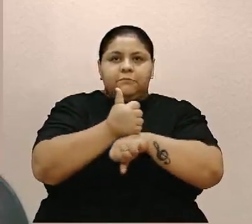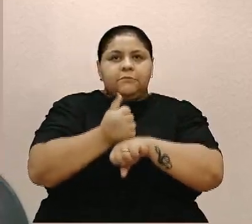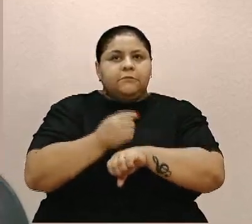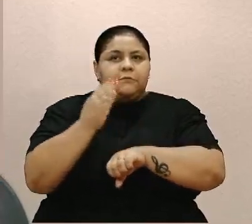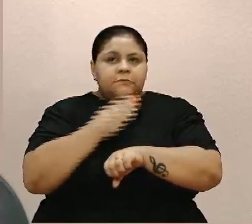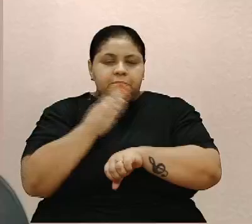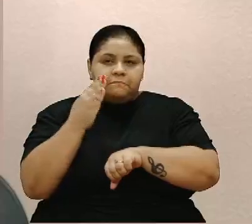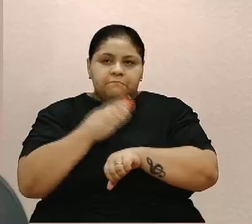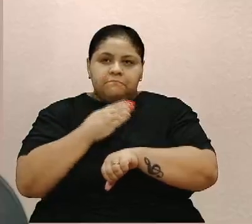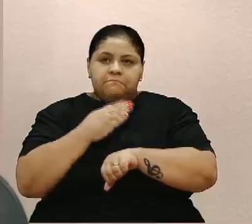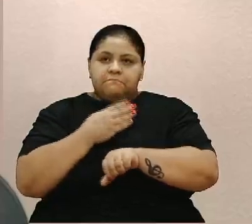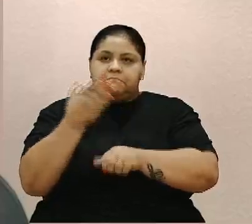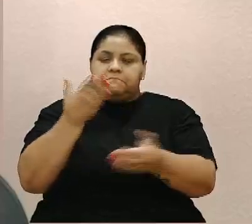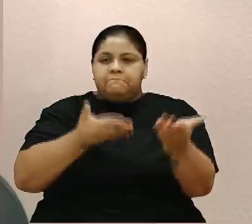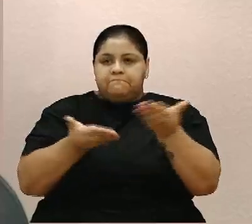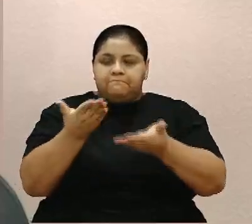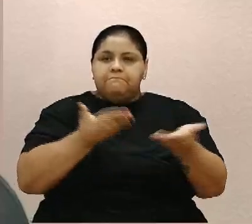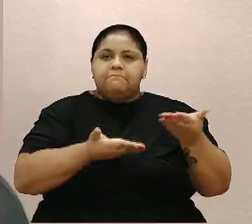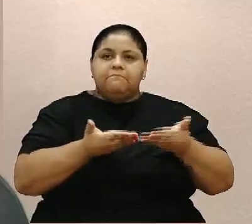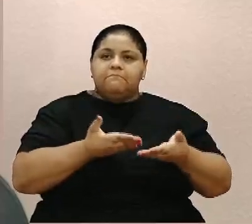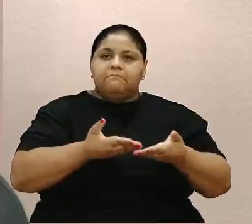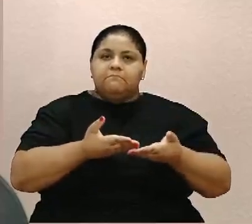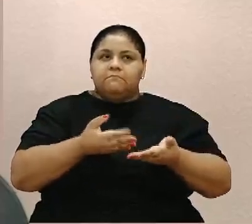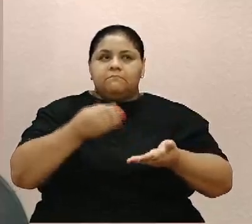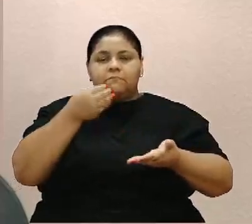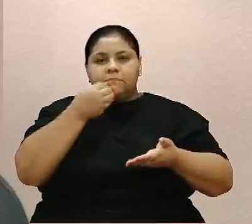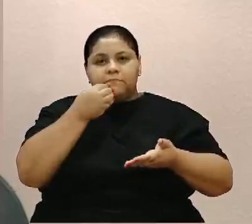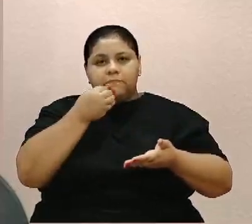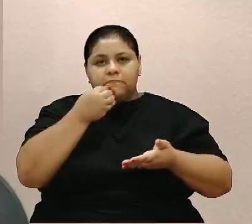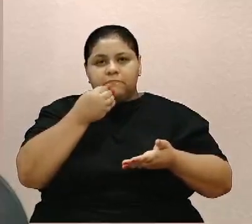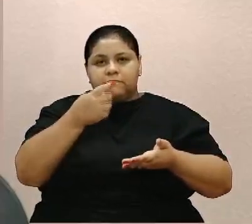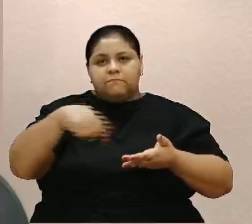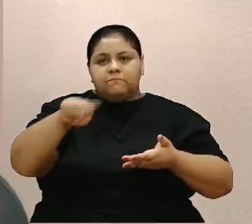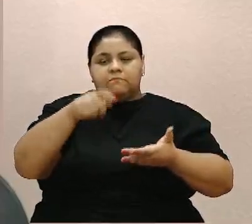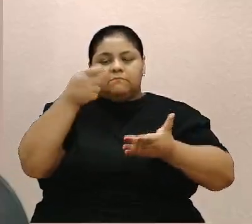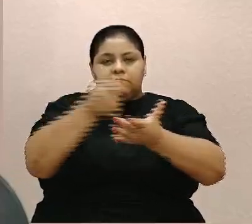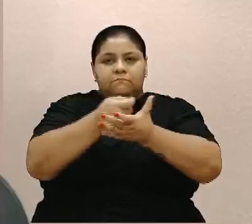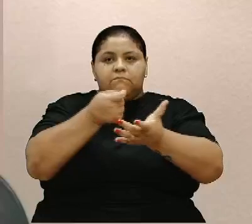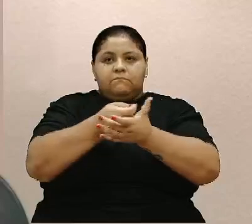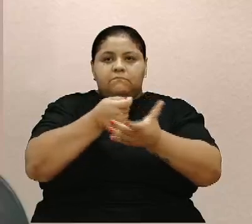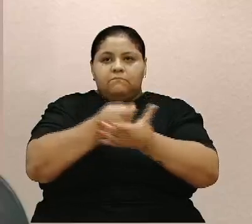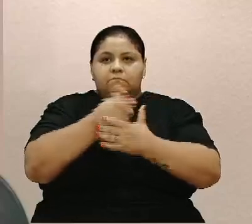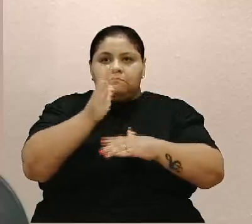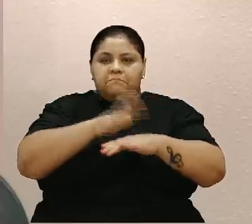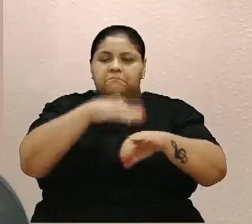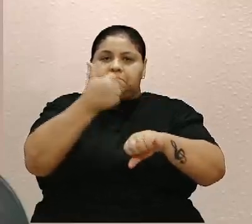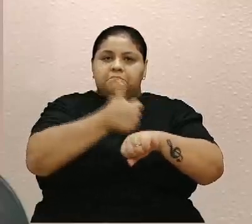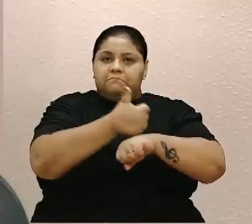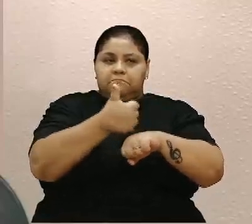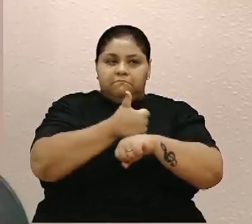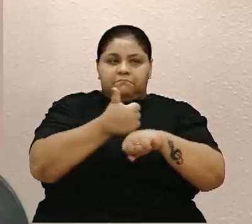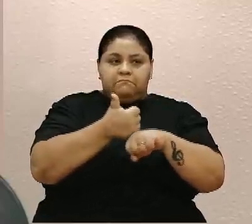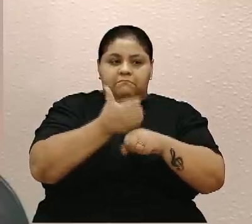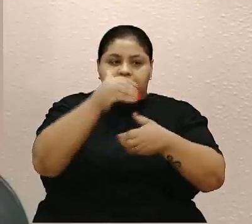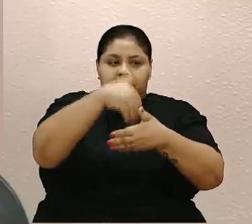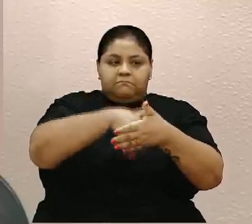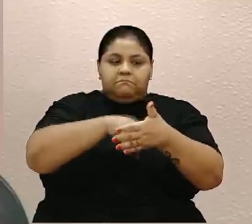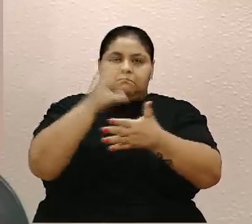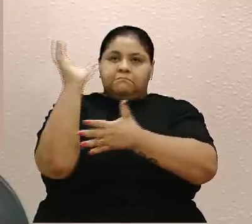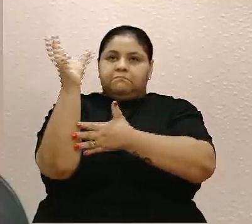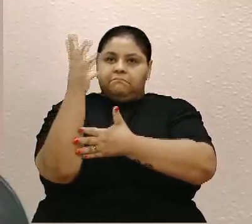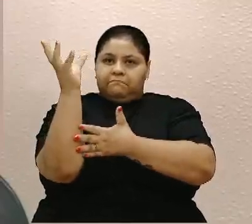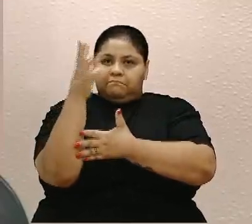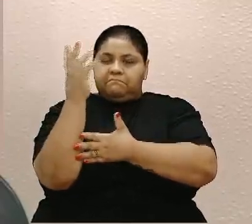rápidos e prestativos no atendimento, e com certeza que nós lutamos por mais profissionais no SAMU